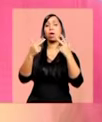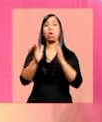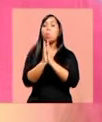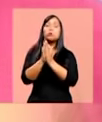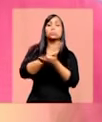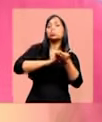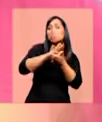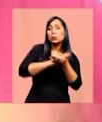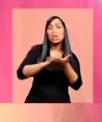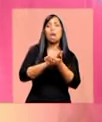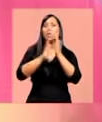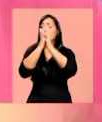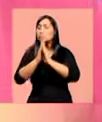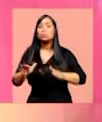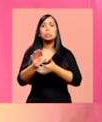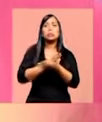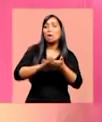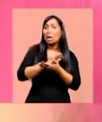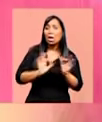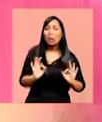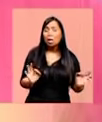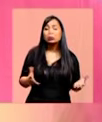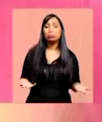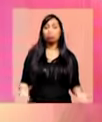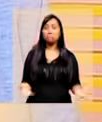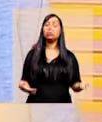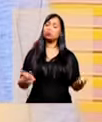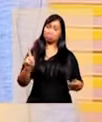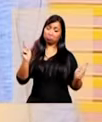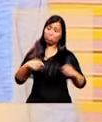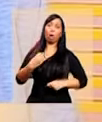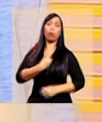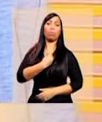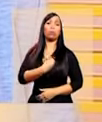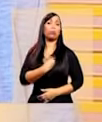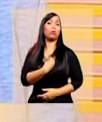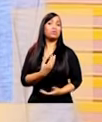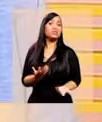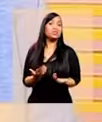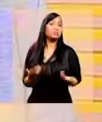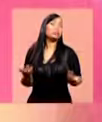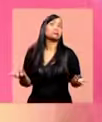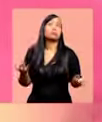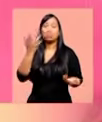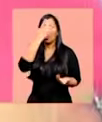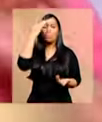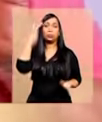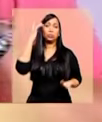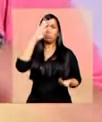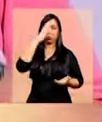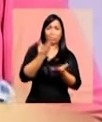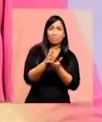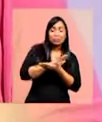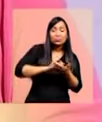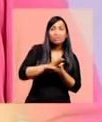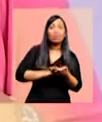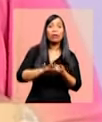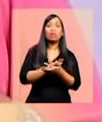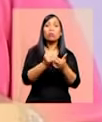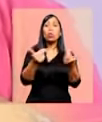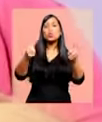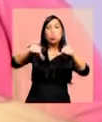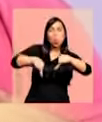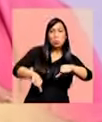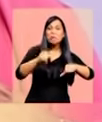sem orações, sem cultos, sem práticas religiosas e ainda assim ter uma vida que o ateu é sempre associado